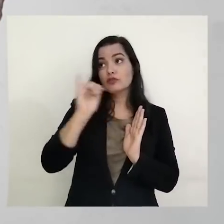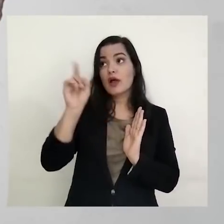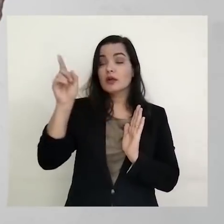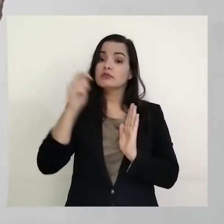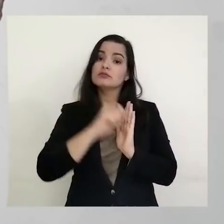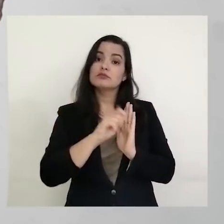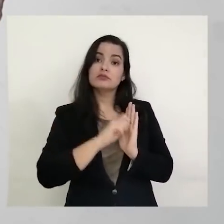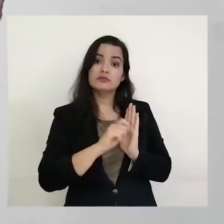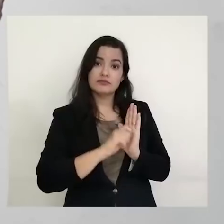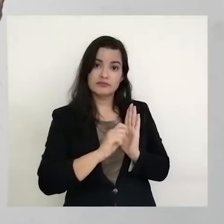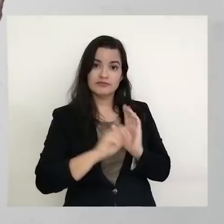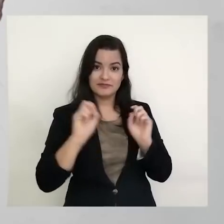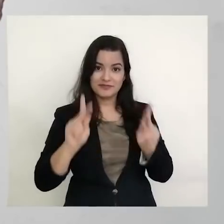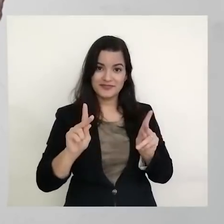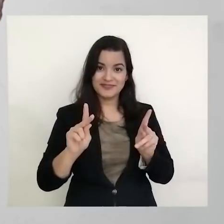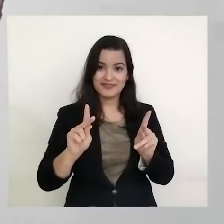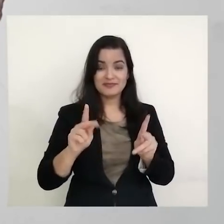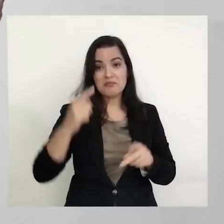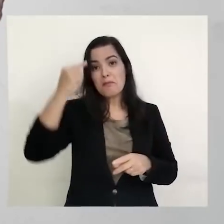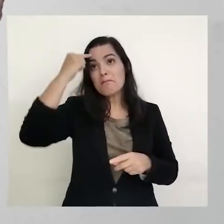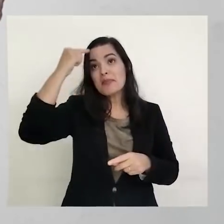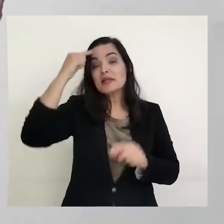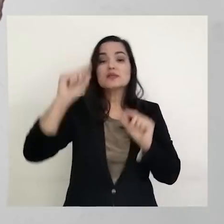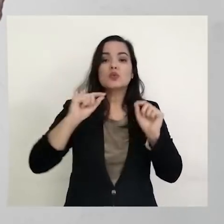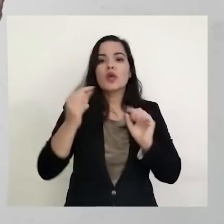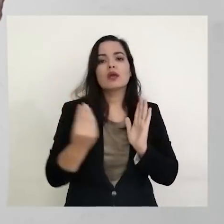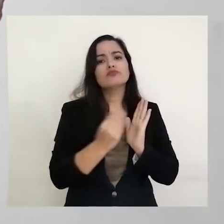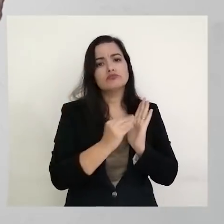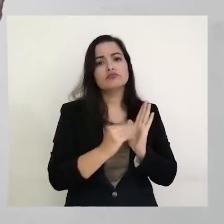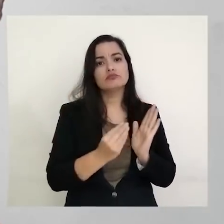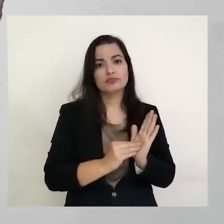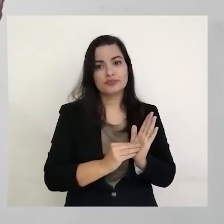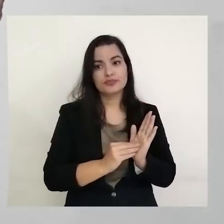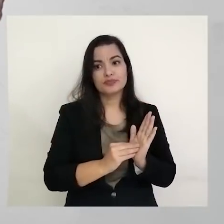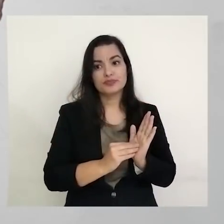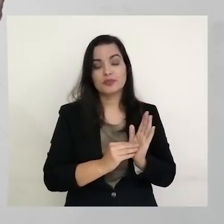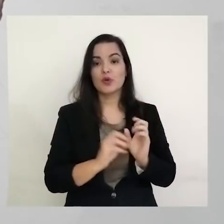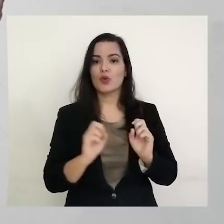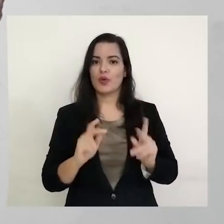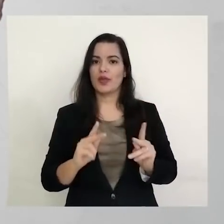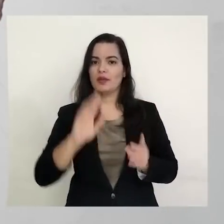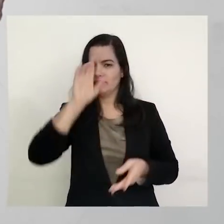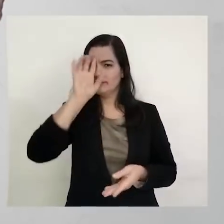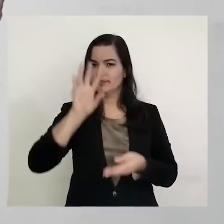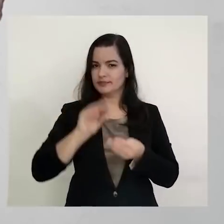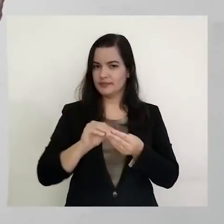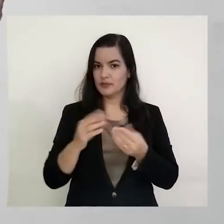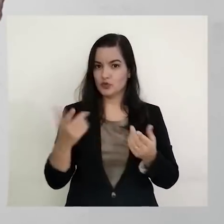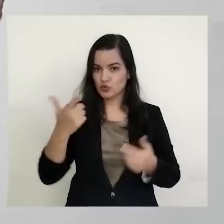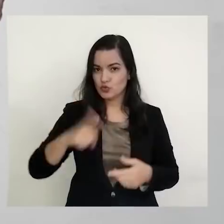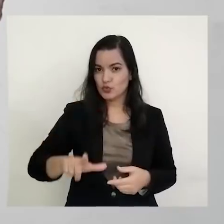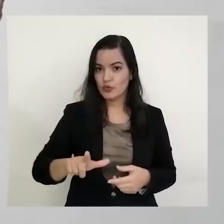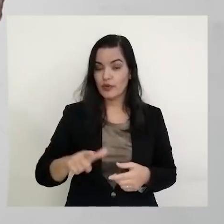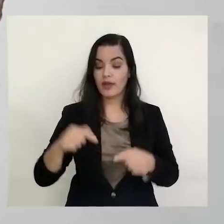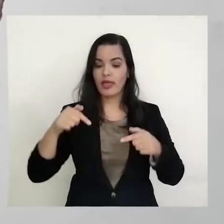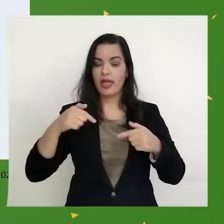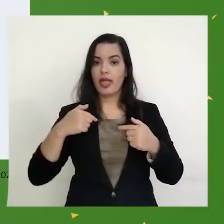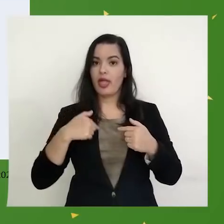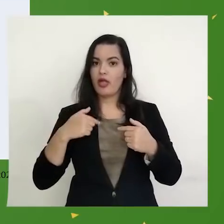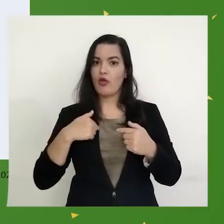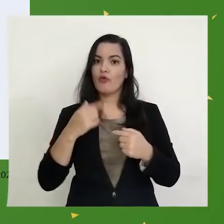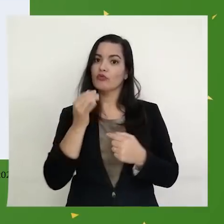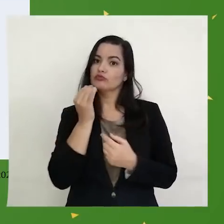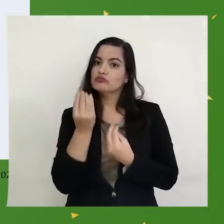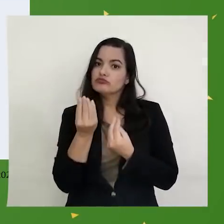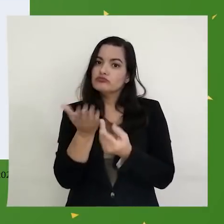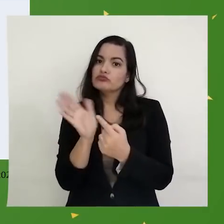no preenchimento do desafio, tá bom? Então, ó, vou sintetizar mais uma vez. A Pro está colocando aí